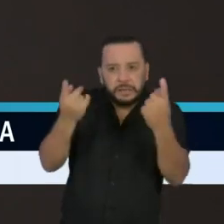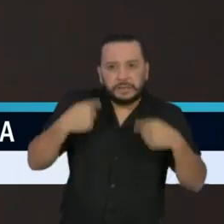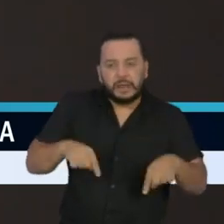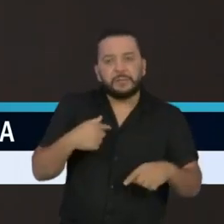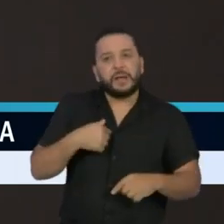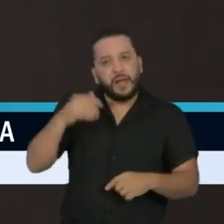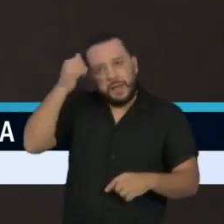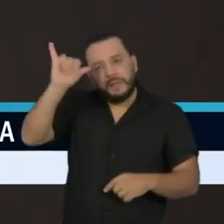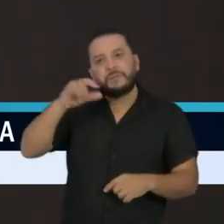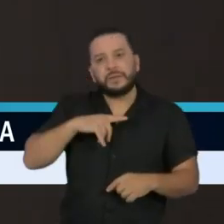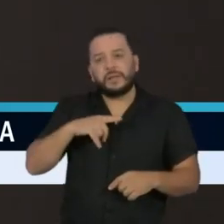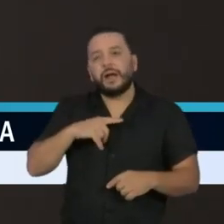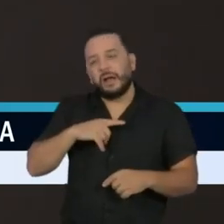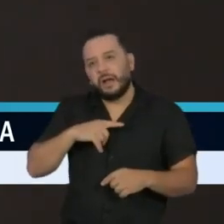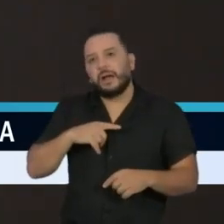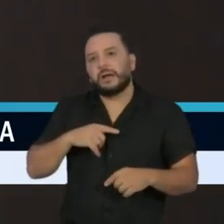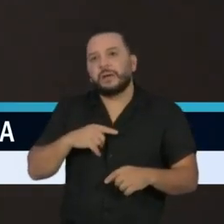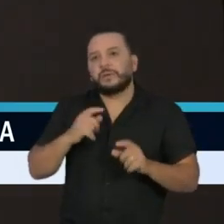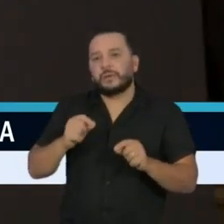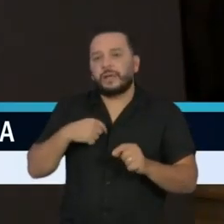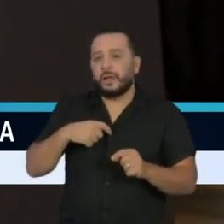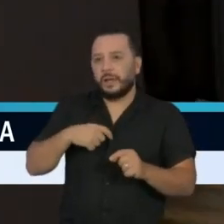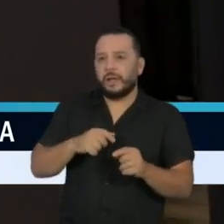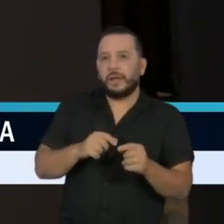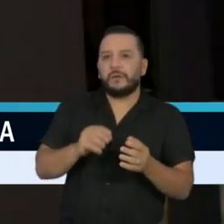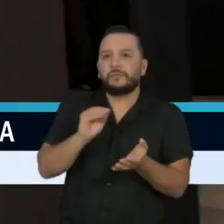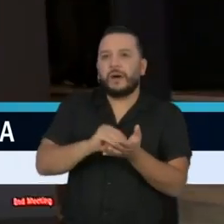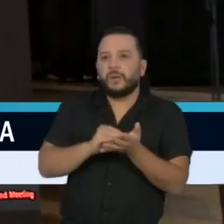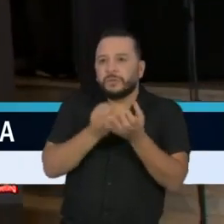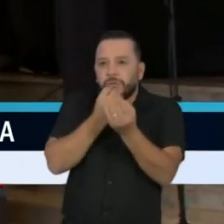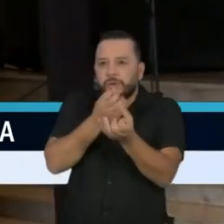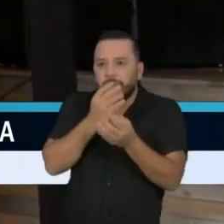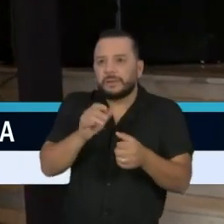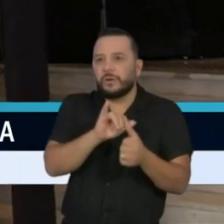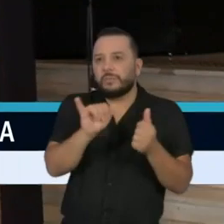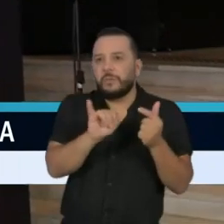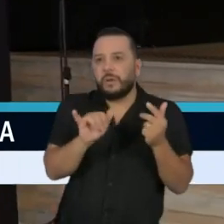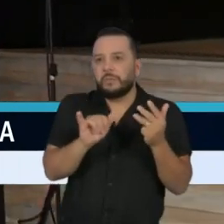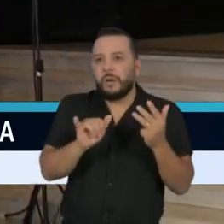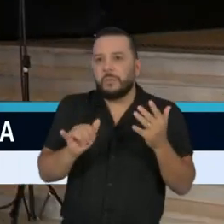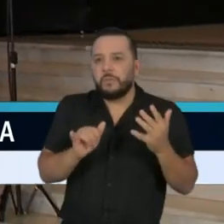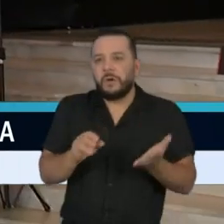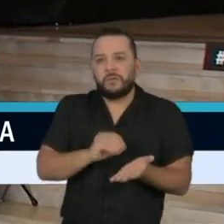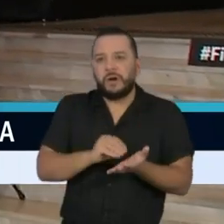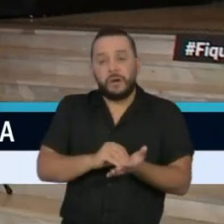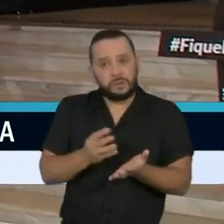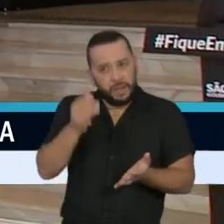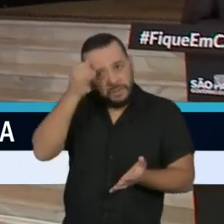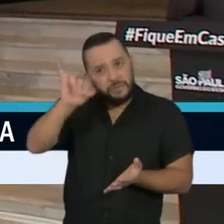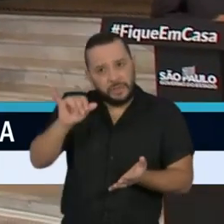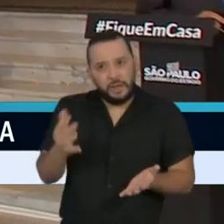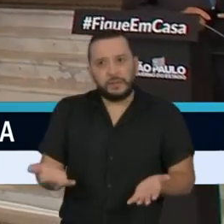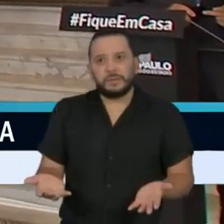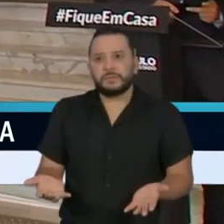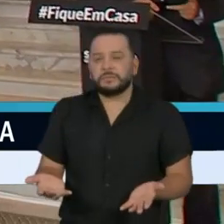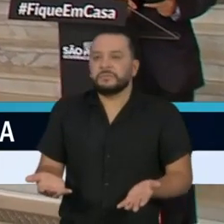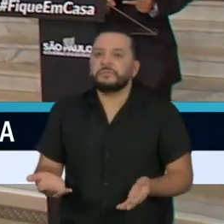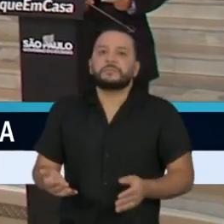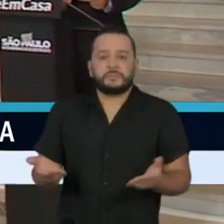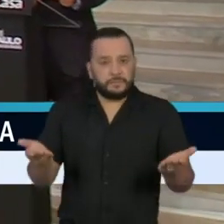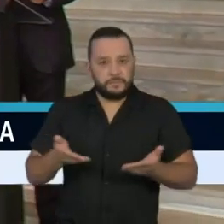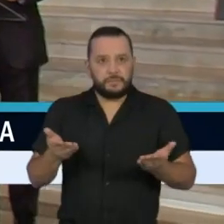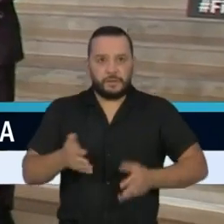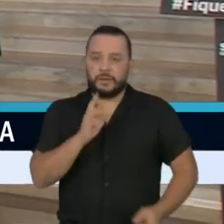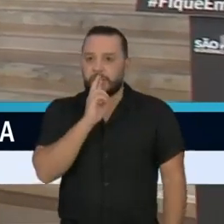subnotificação. André, obrigado pelas duas perguntas. Eu vou compartilhar a resposta com o Dr. Zé Henrique Germa e o